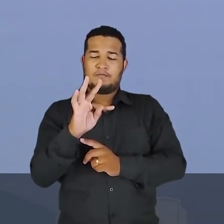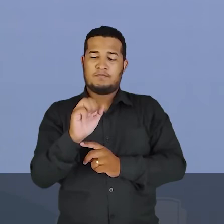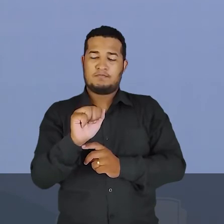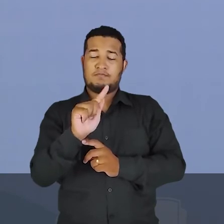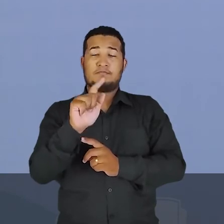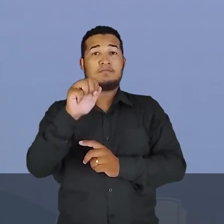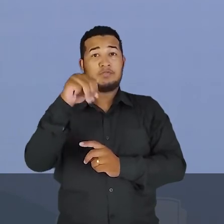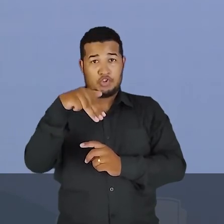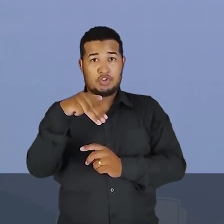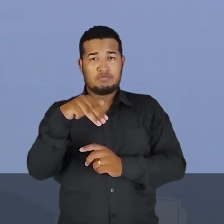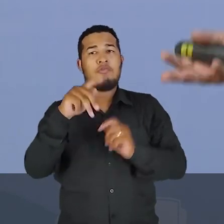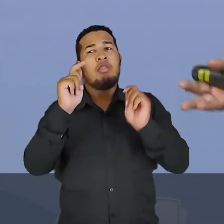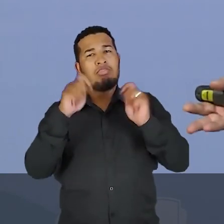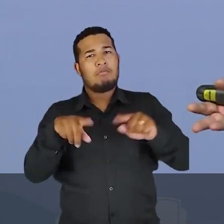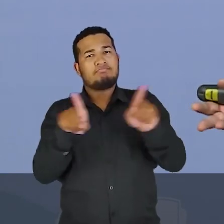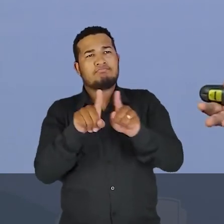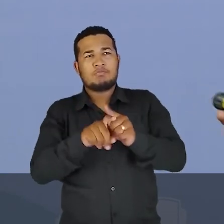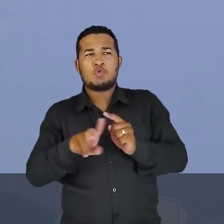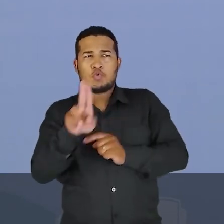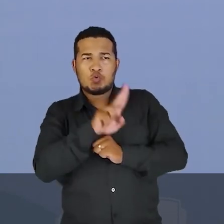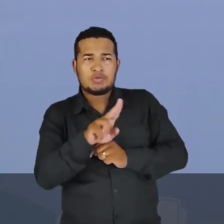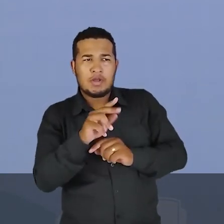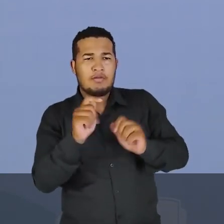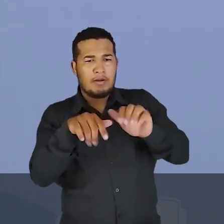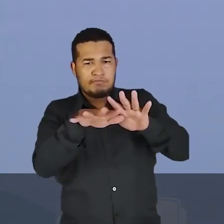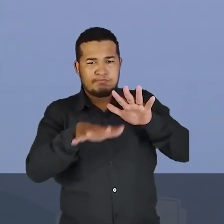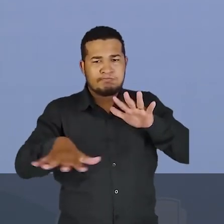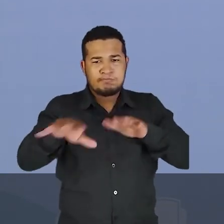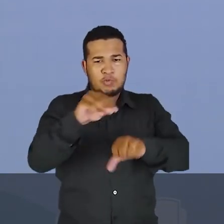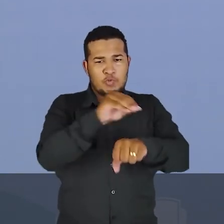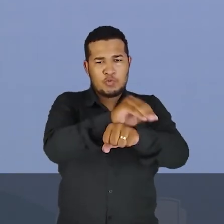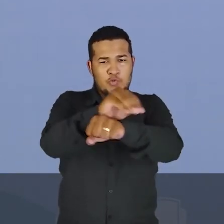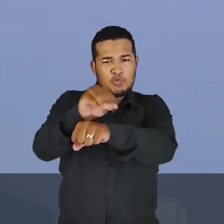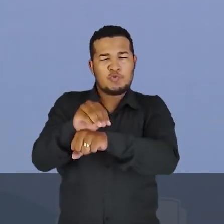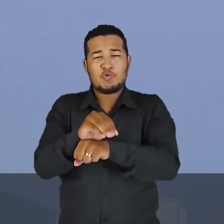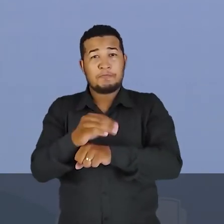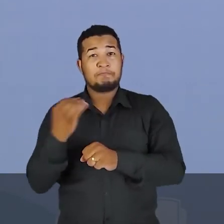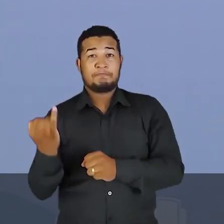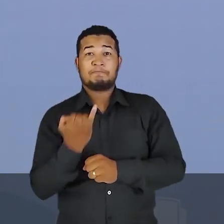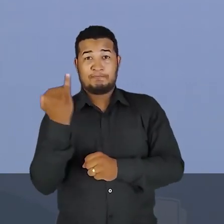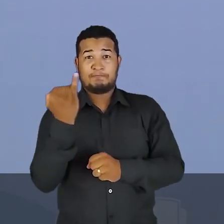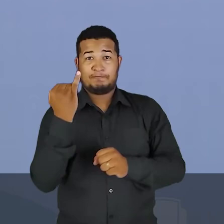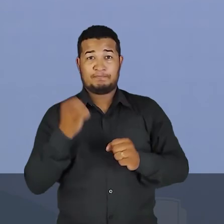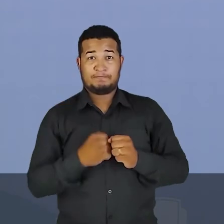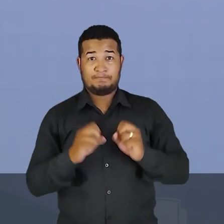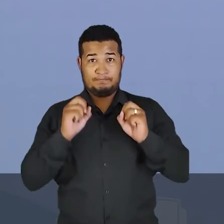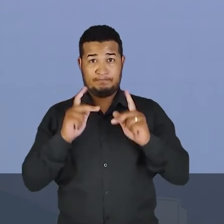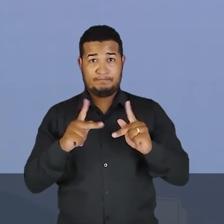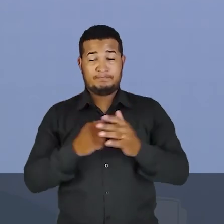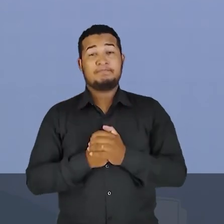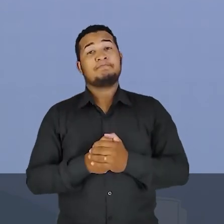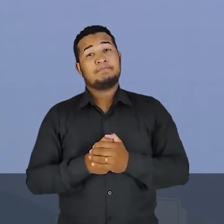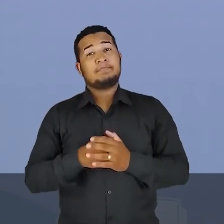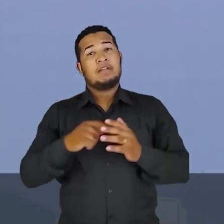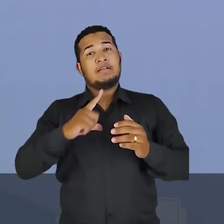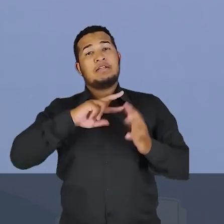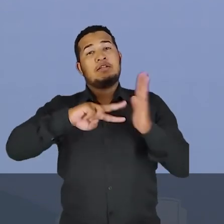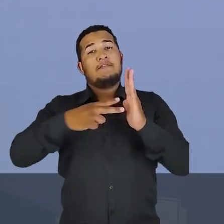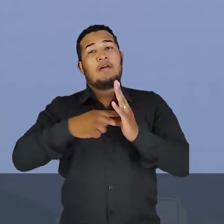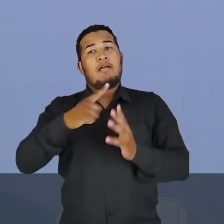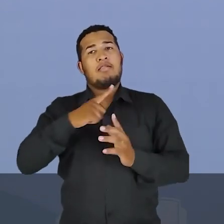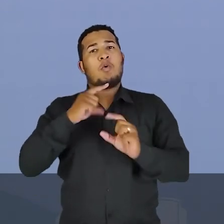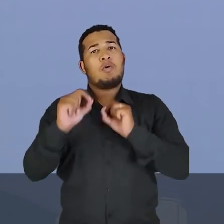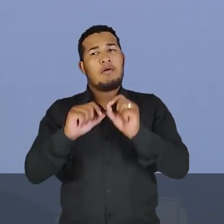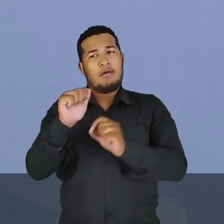adubo orgânico na recuperação dessas nascentes que são muito importantes, ok? Então nós temos também, além da